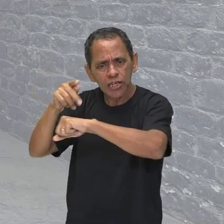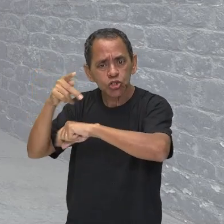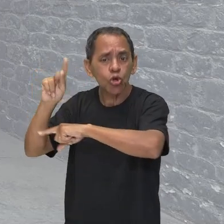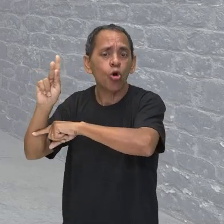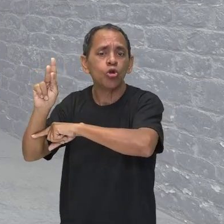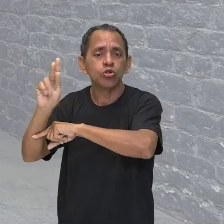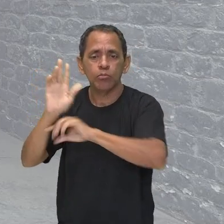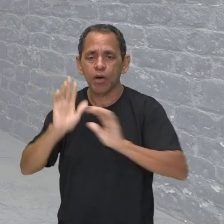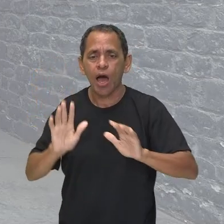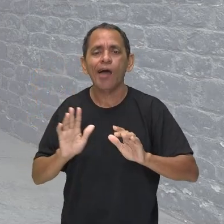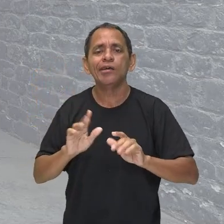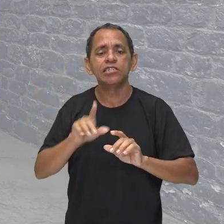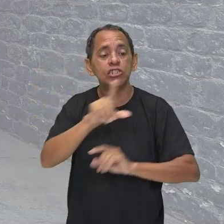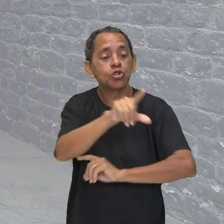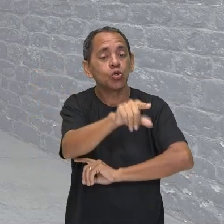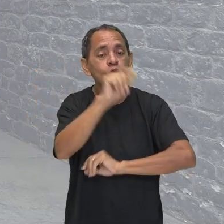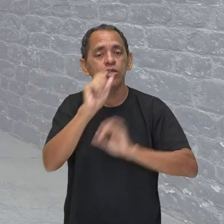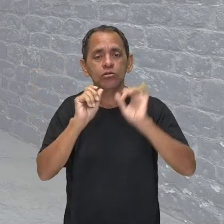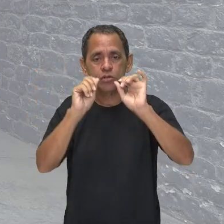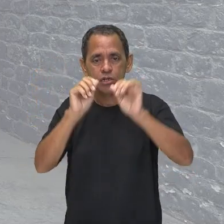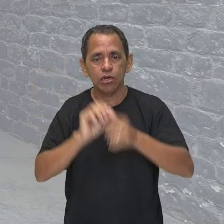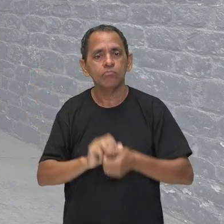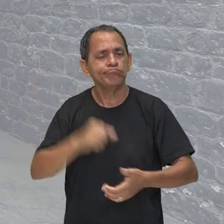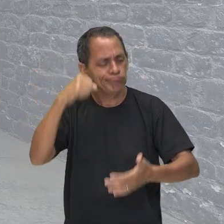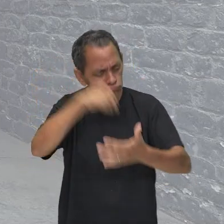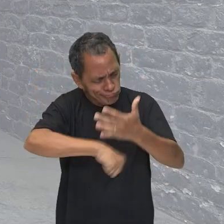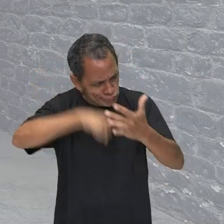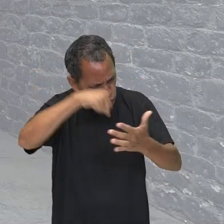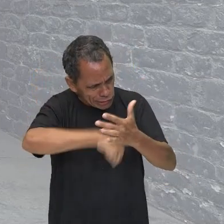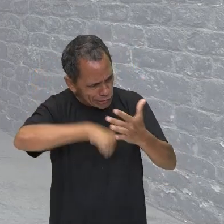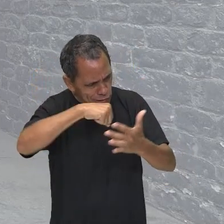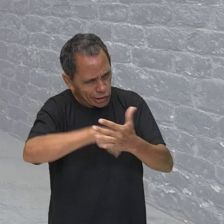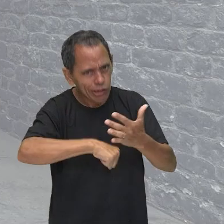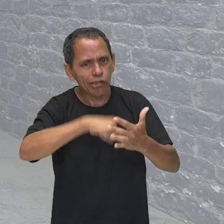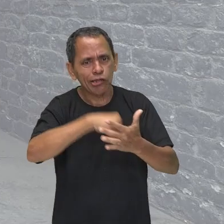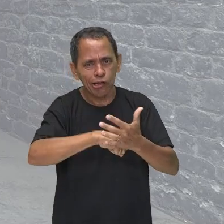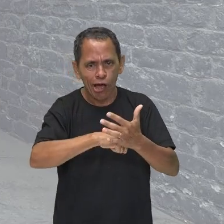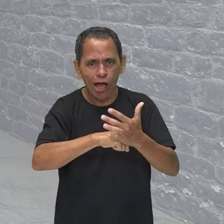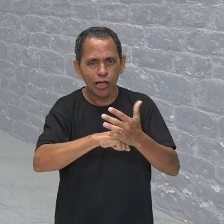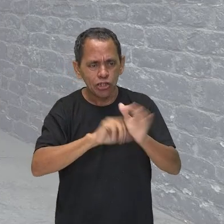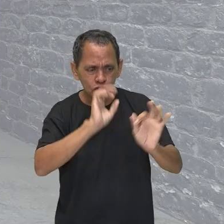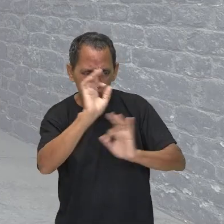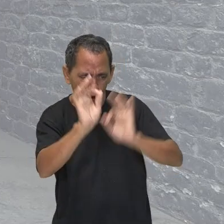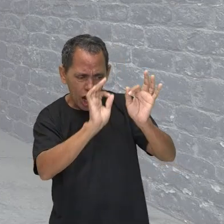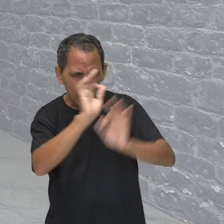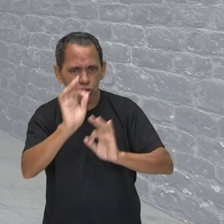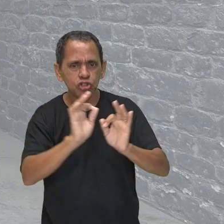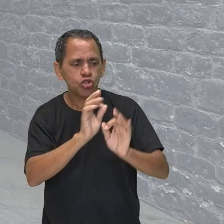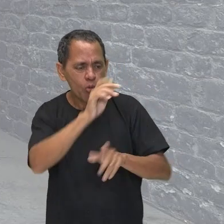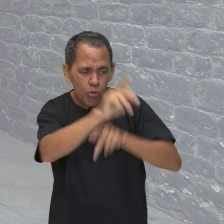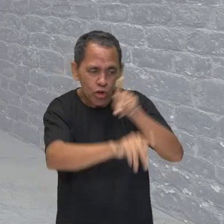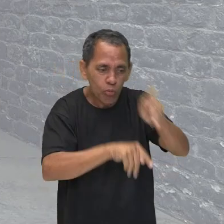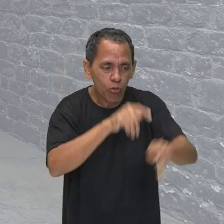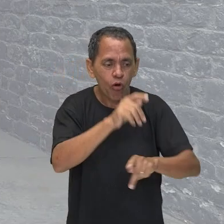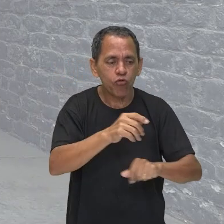escolheu lutar pelo seu povo. Então, o Mandela, ele foi preso em agosto